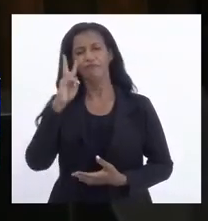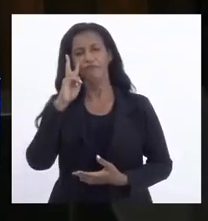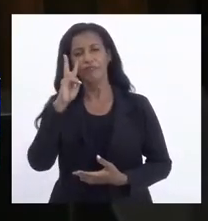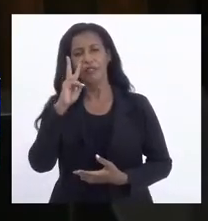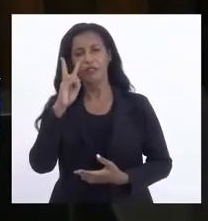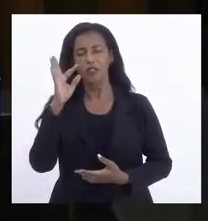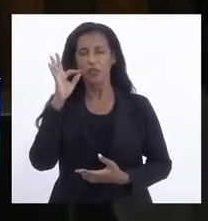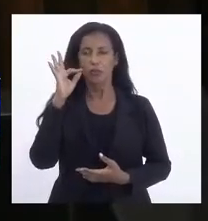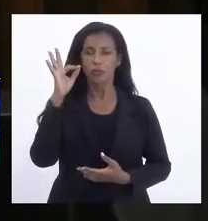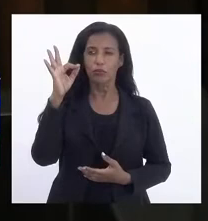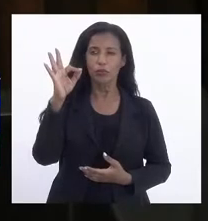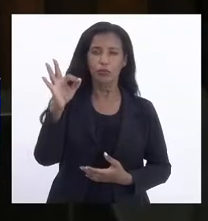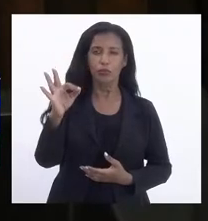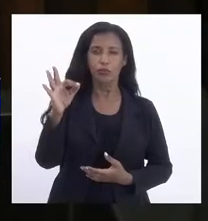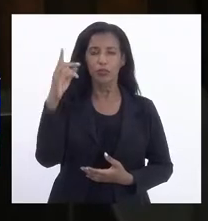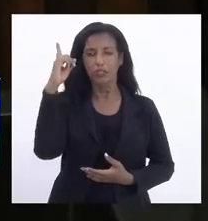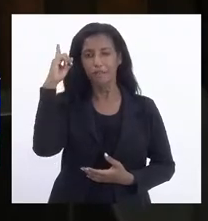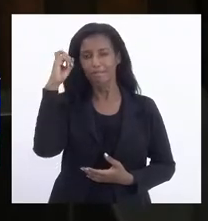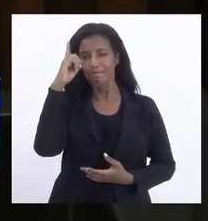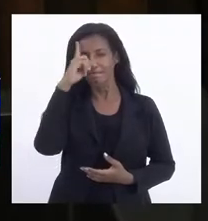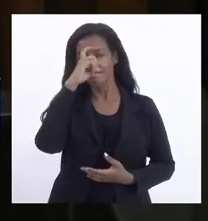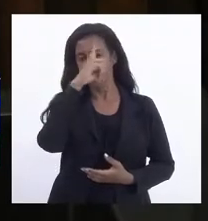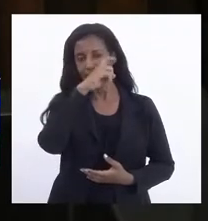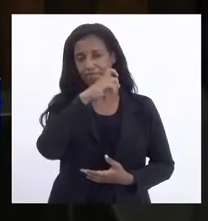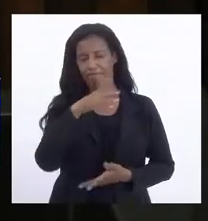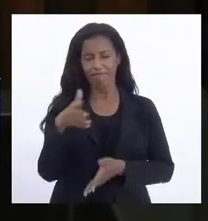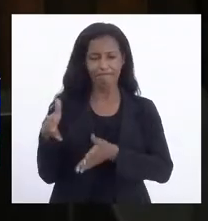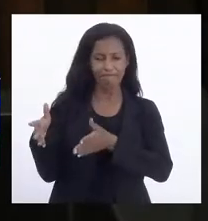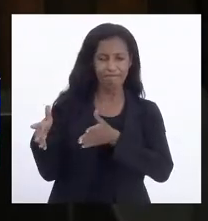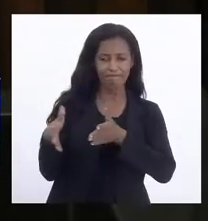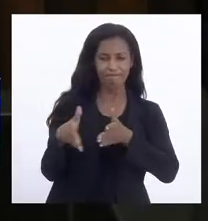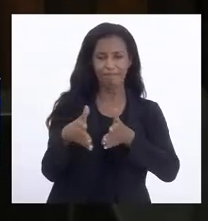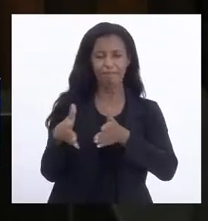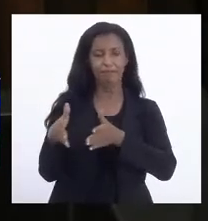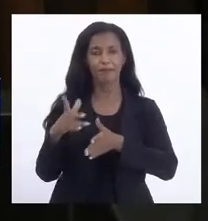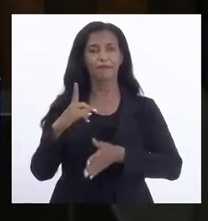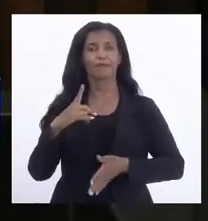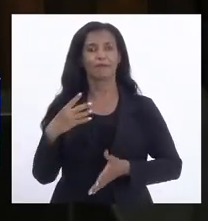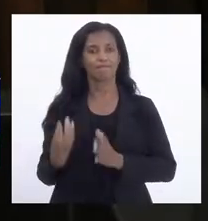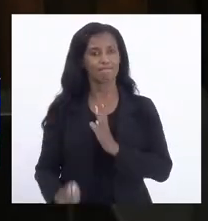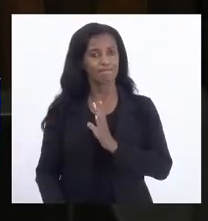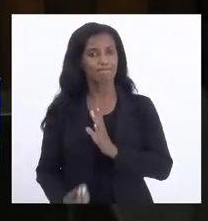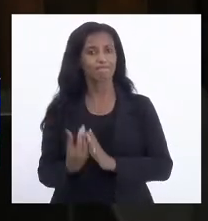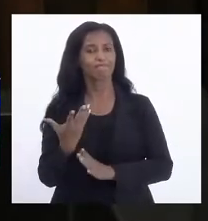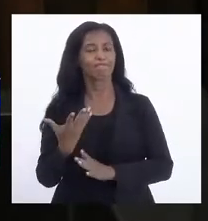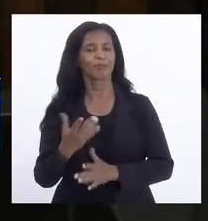horizonte de dificuldades que nós temos pela frente.